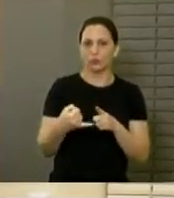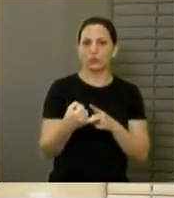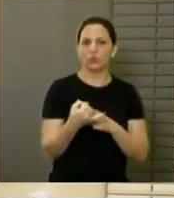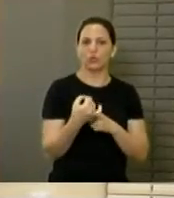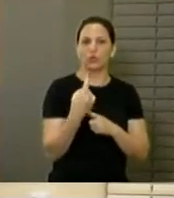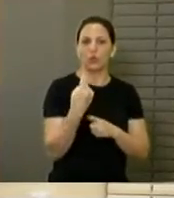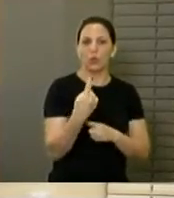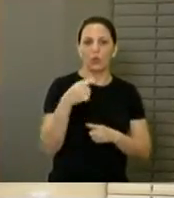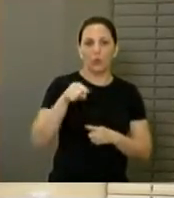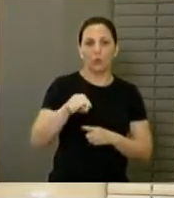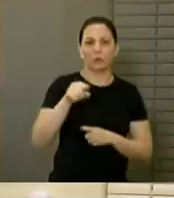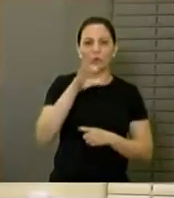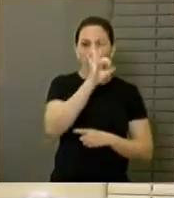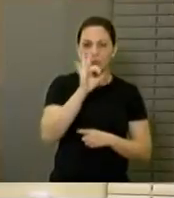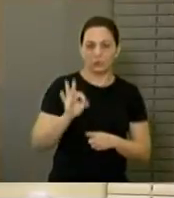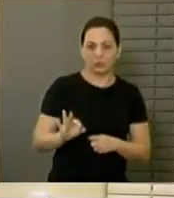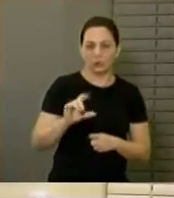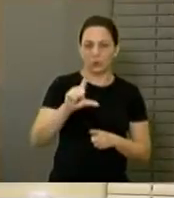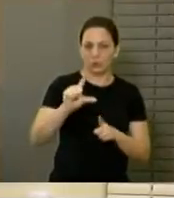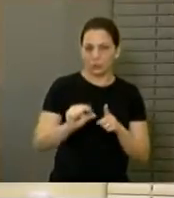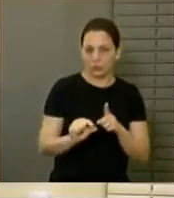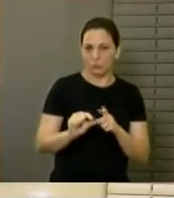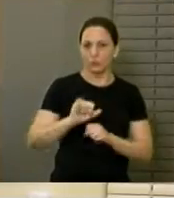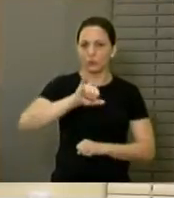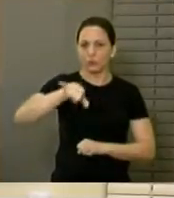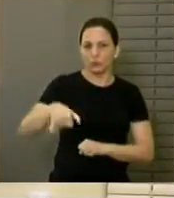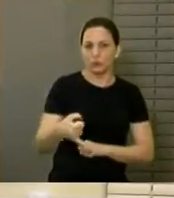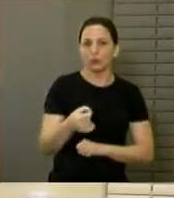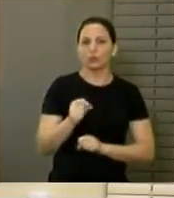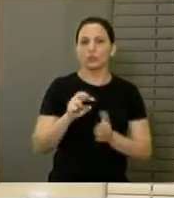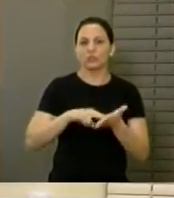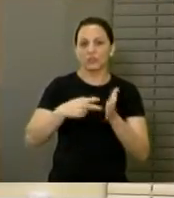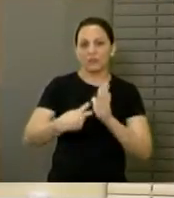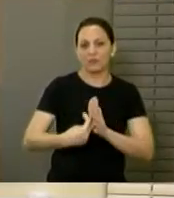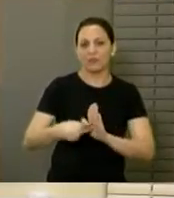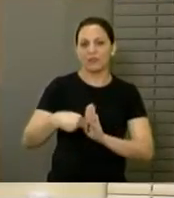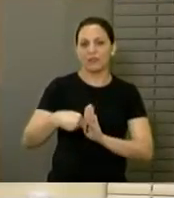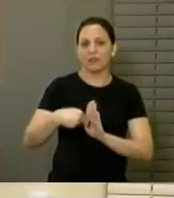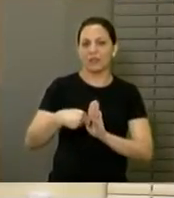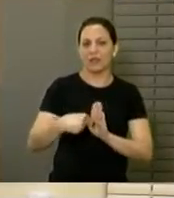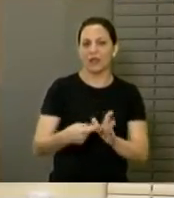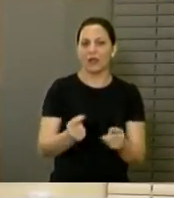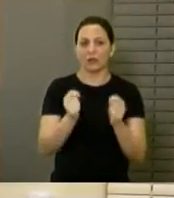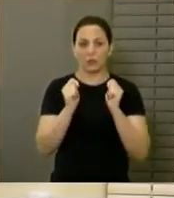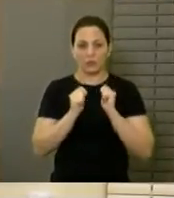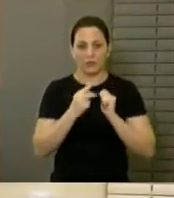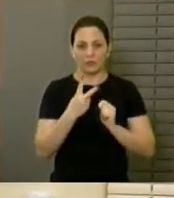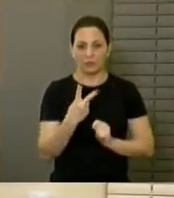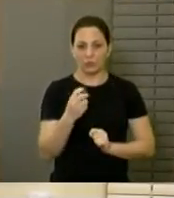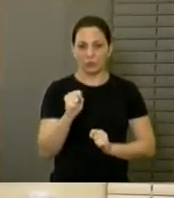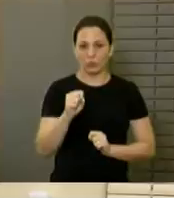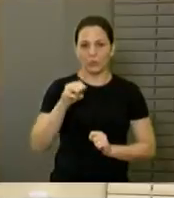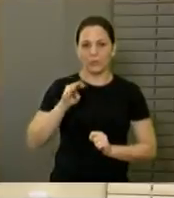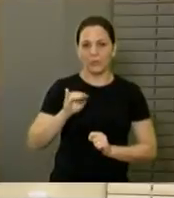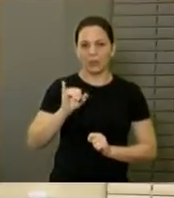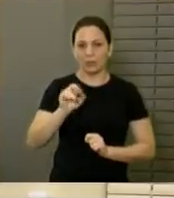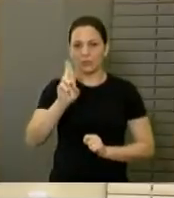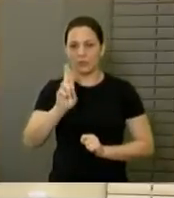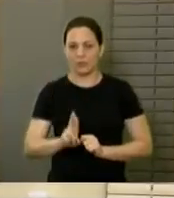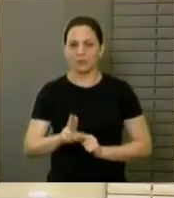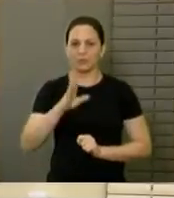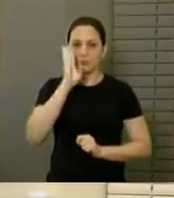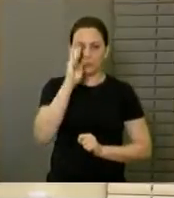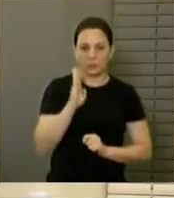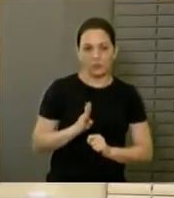ponto percentual dessa redução significa uma economia de 28 bilhões para o Brasil. Por que não